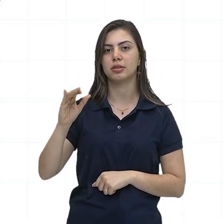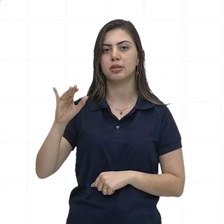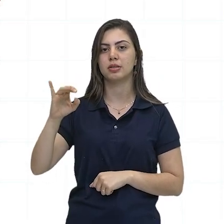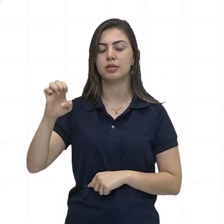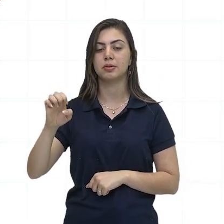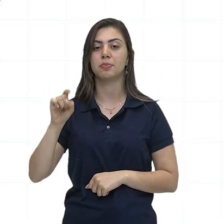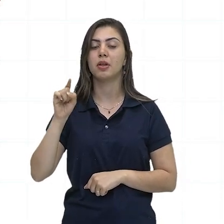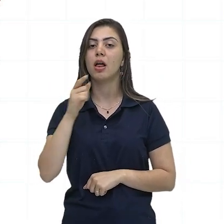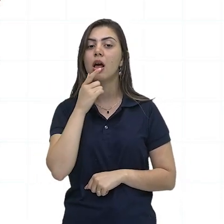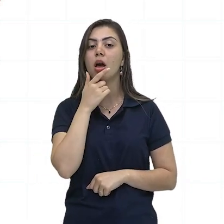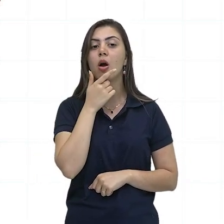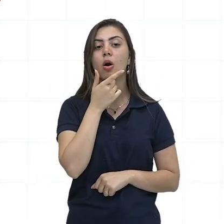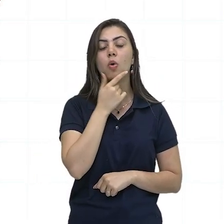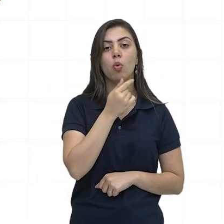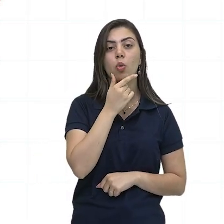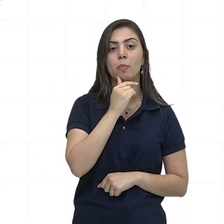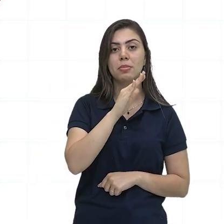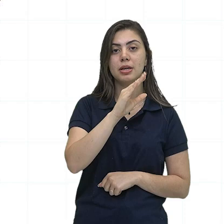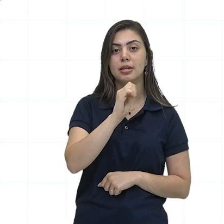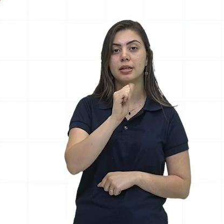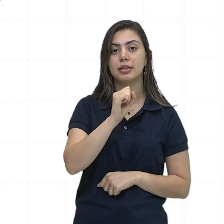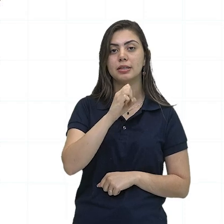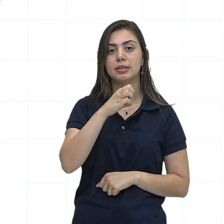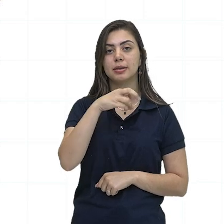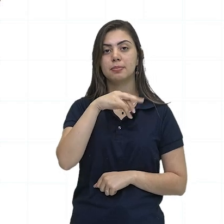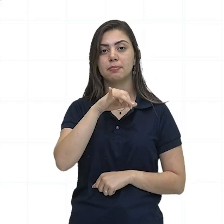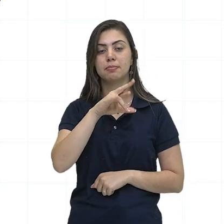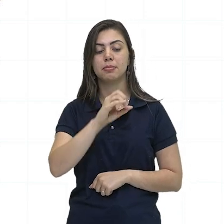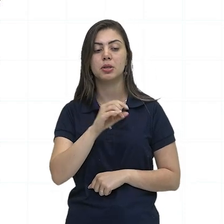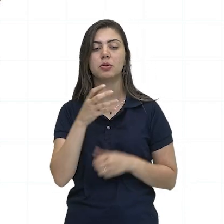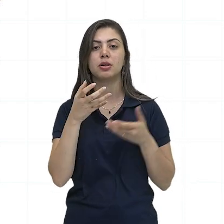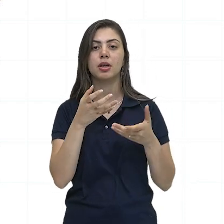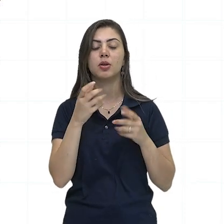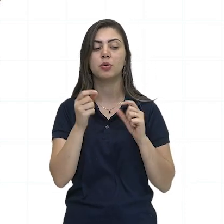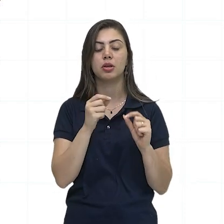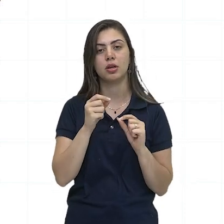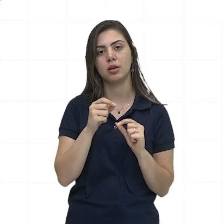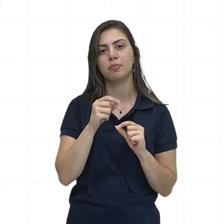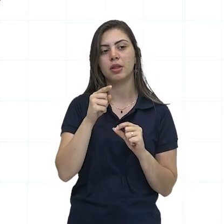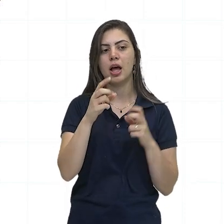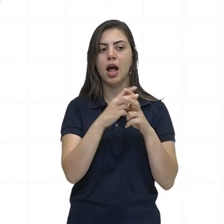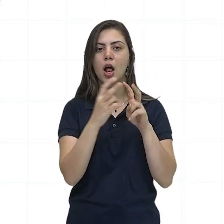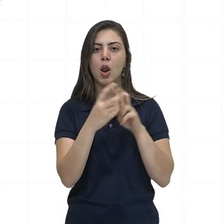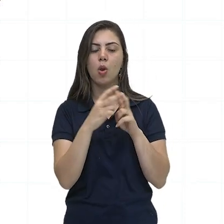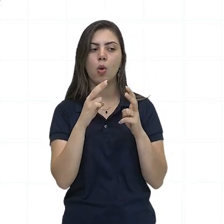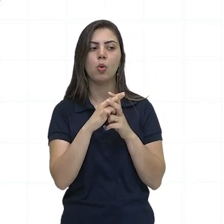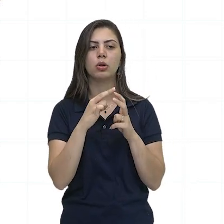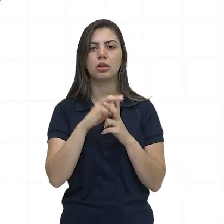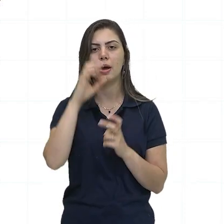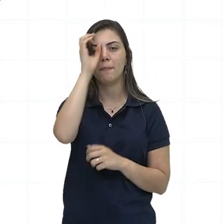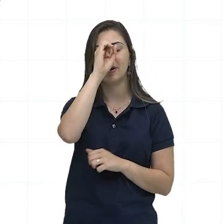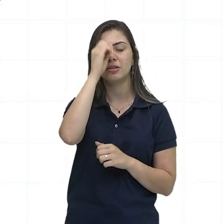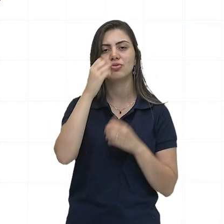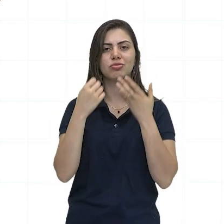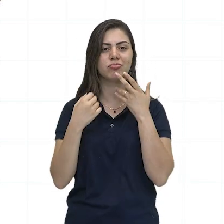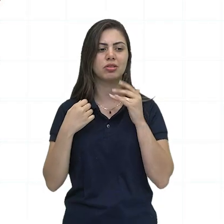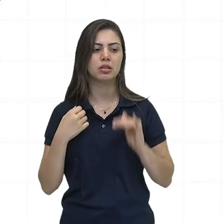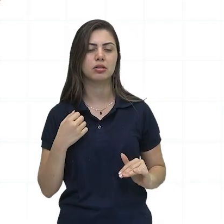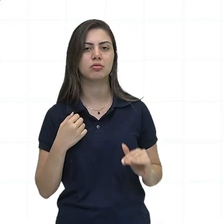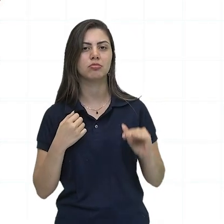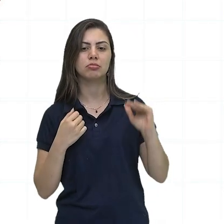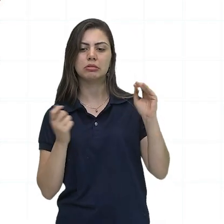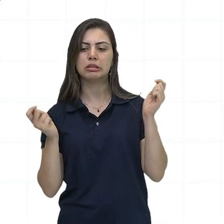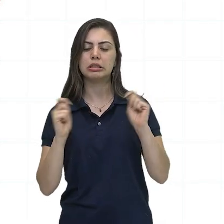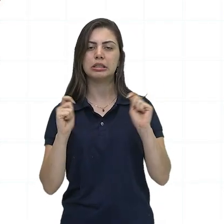que esse tarracá, que essa luta que ele aprendeu ainda na infância, ela era eficiente ali nas lutas de vale